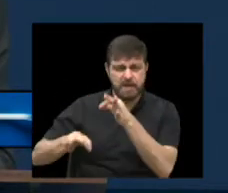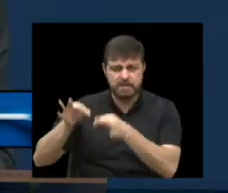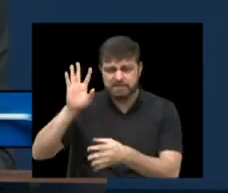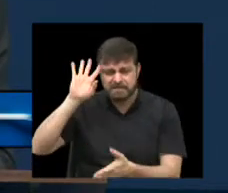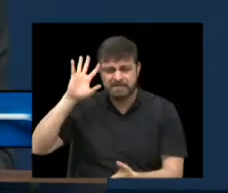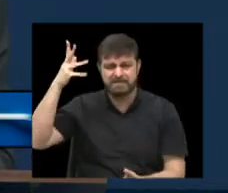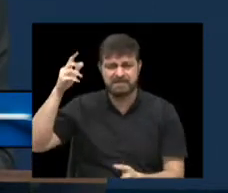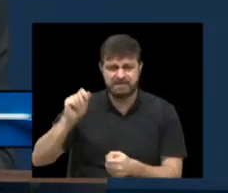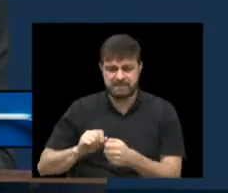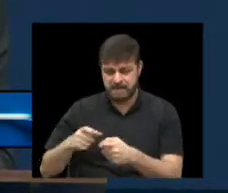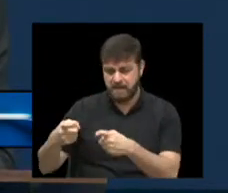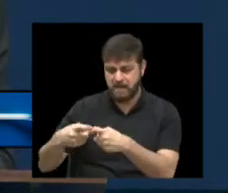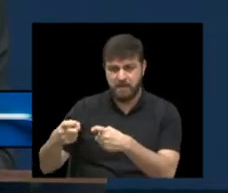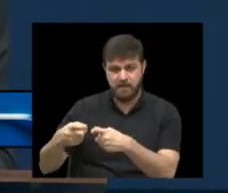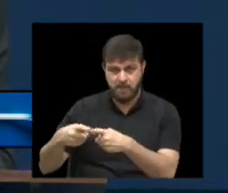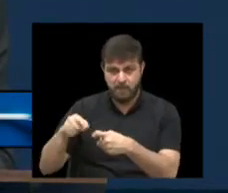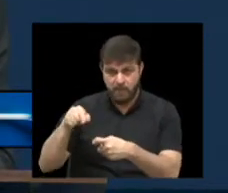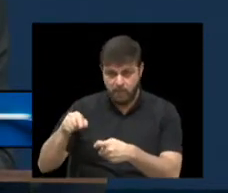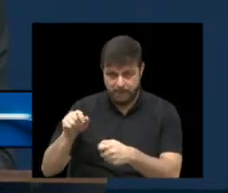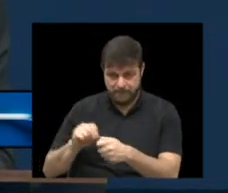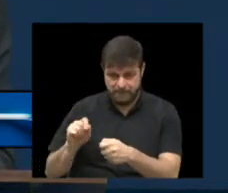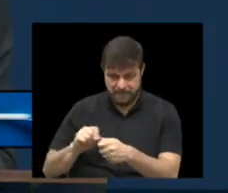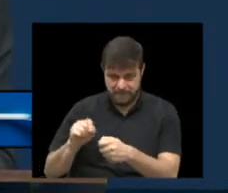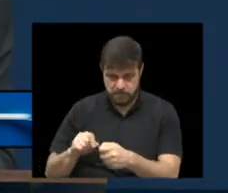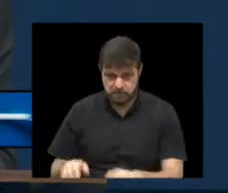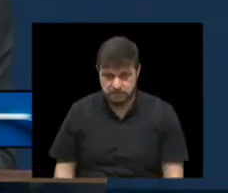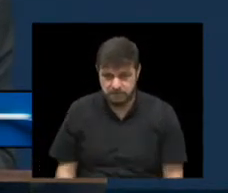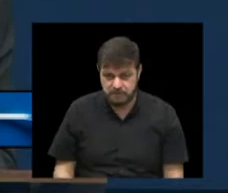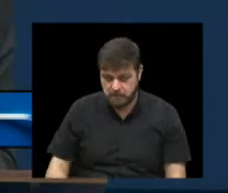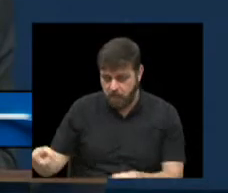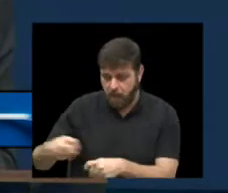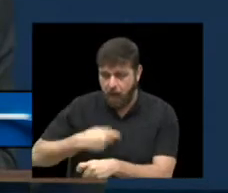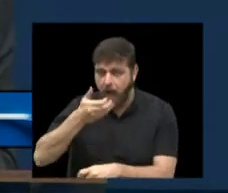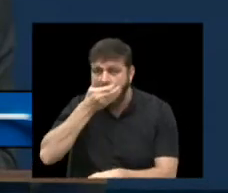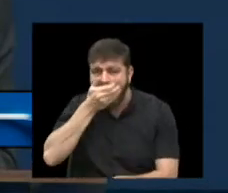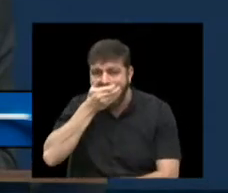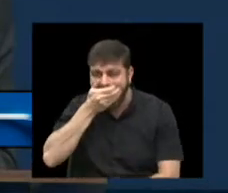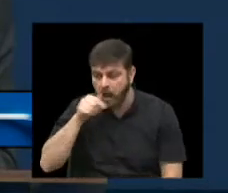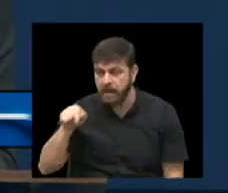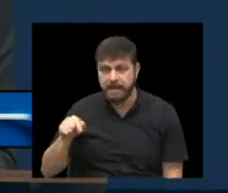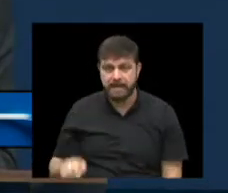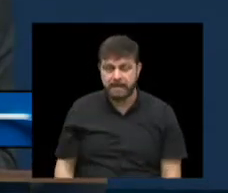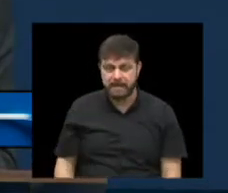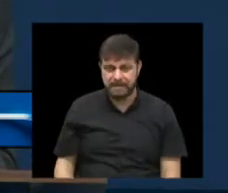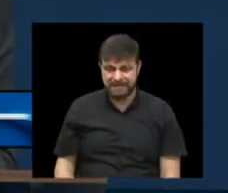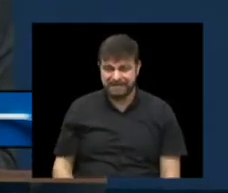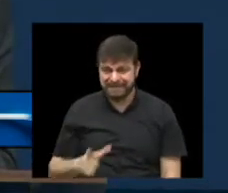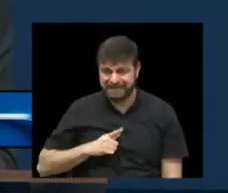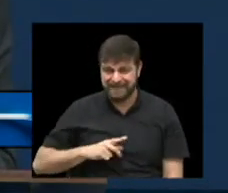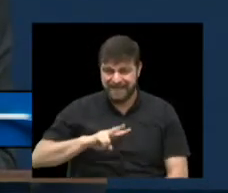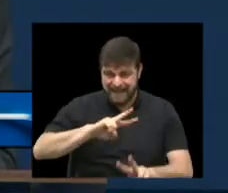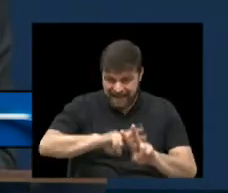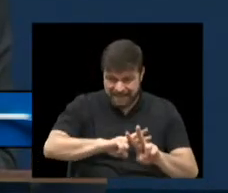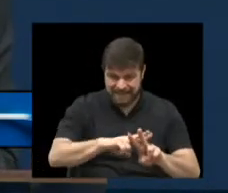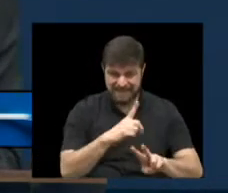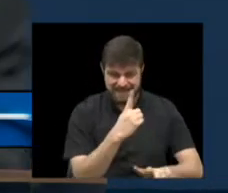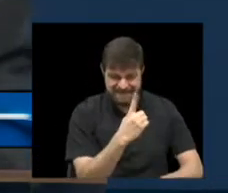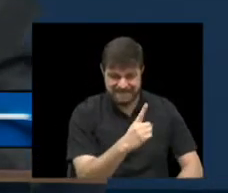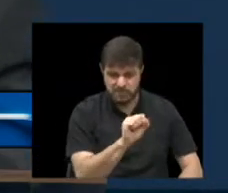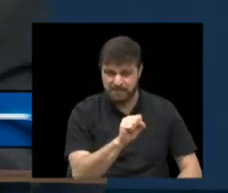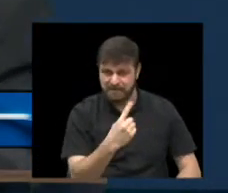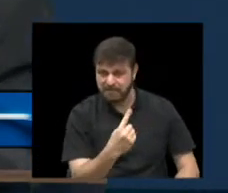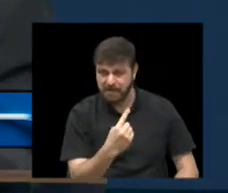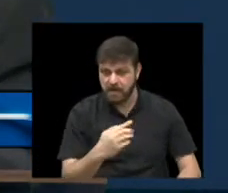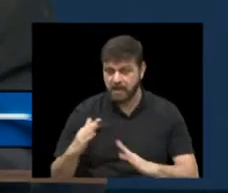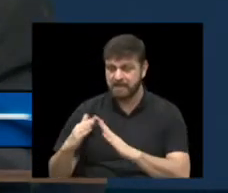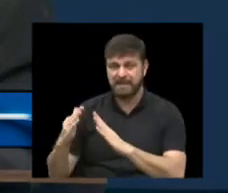autorizou o ex-médico Roger Abdelmaci a cumprir o restante de sua pena de 181 anos em regime domiciliar. A